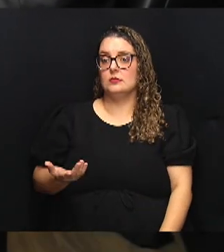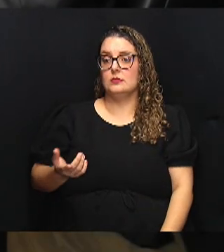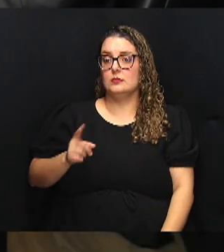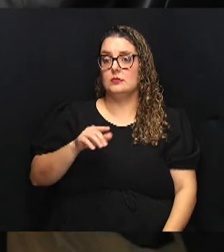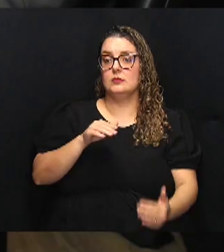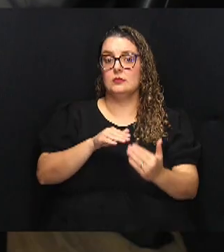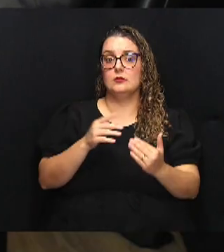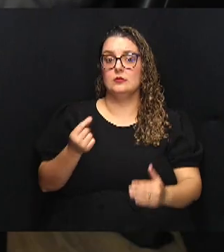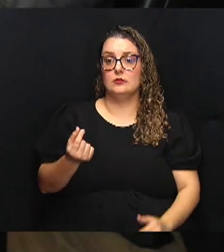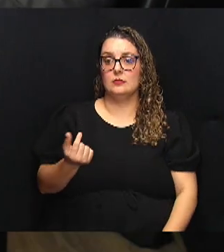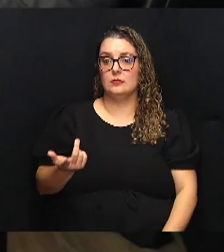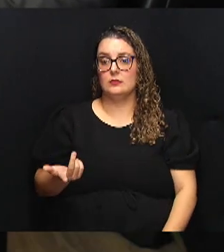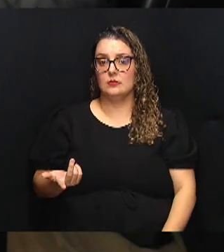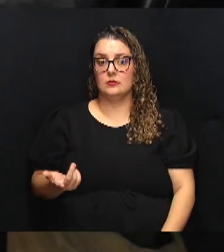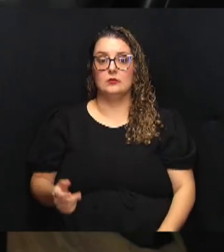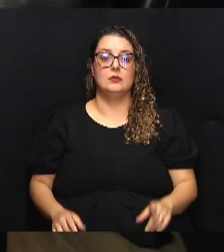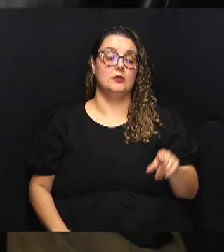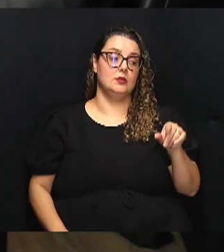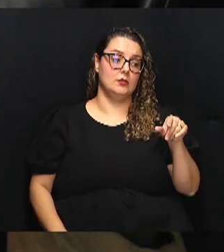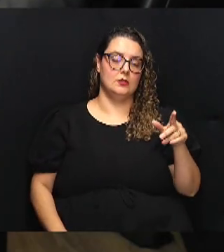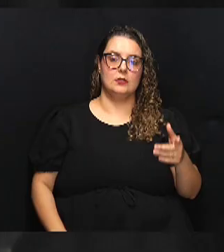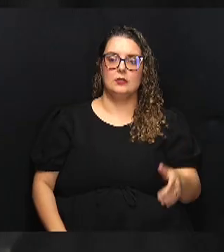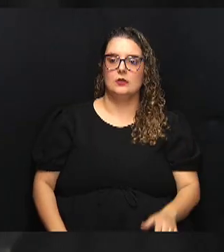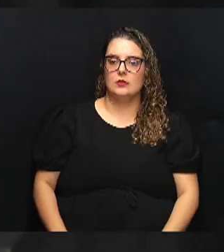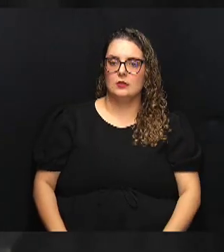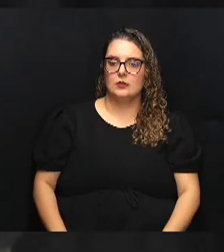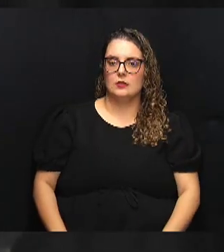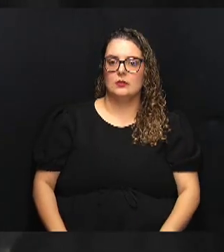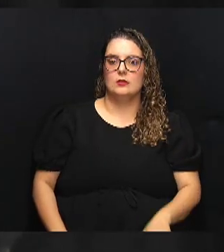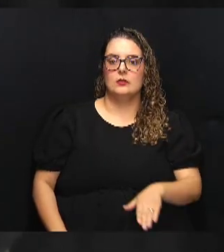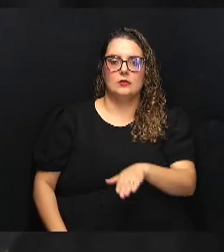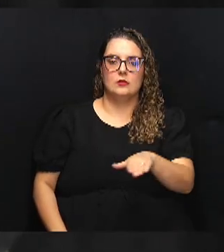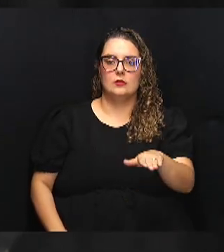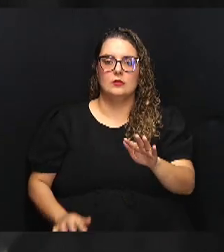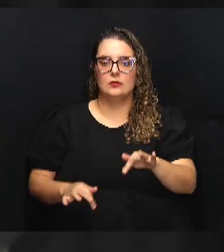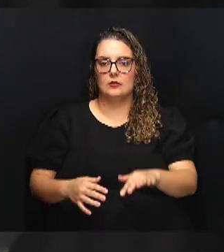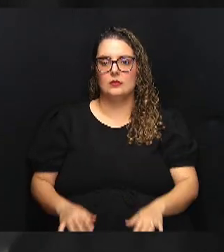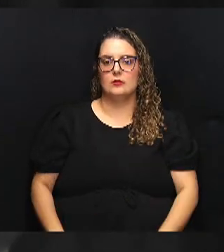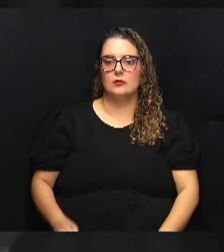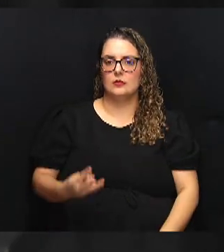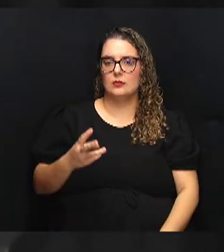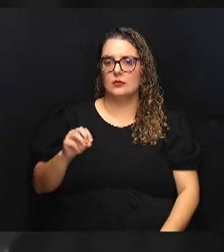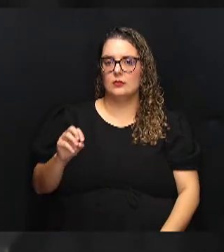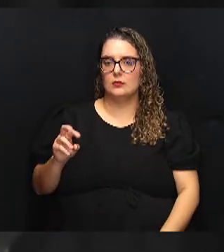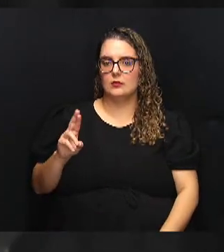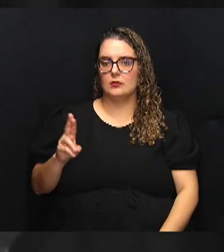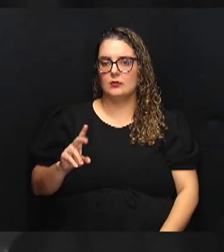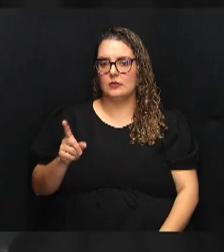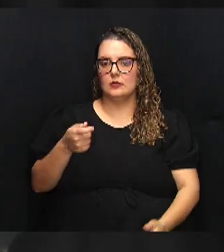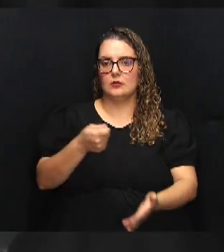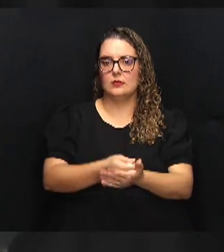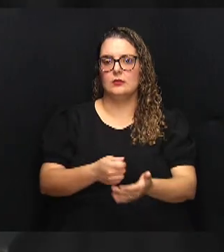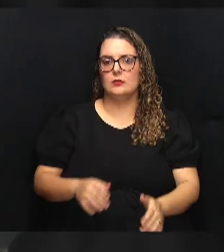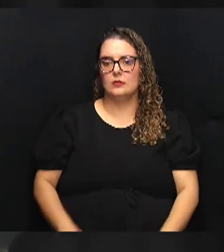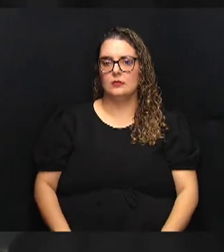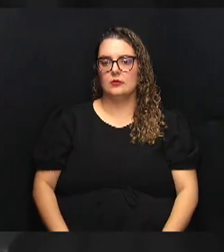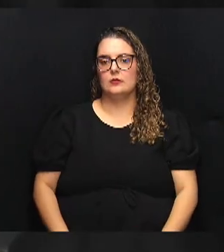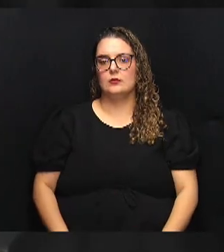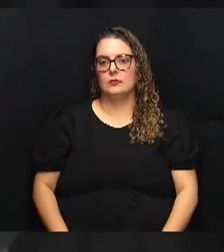valor. Aí você vai chegar, destino final, ó, custou R$300, não paga. Não